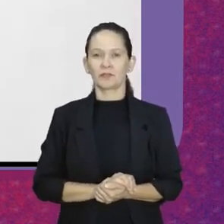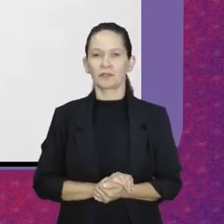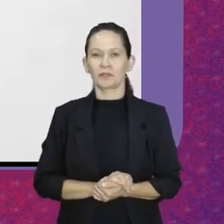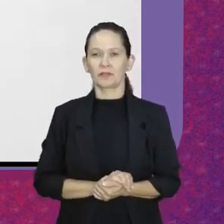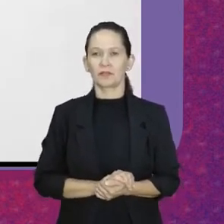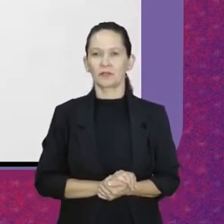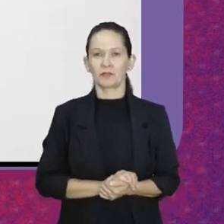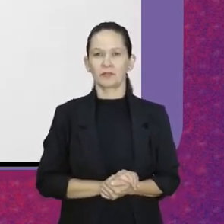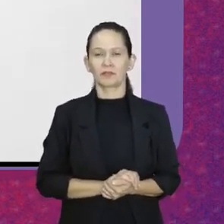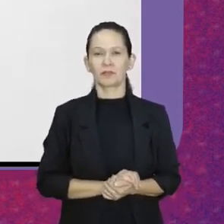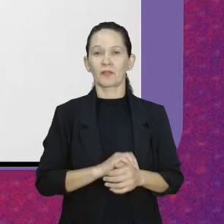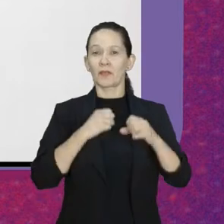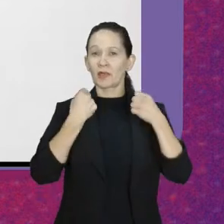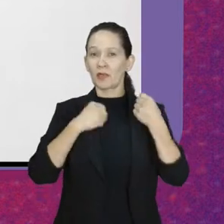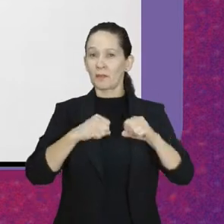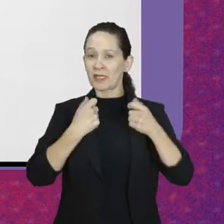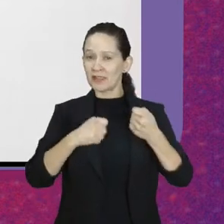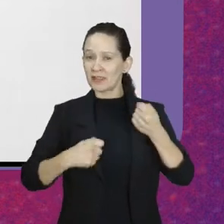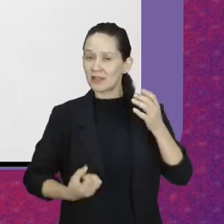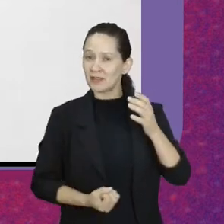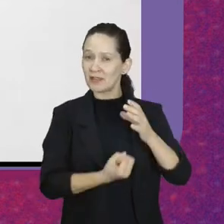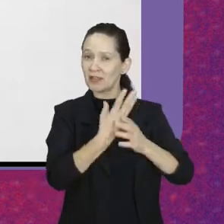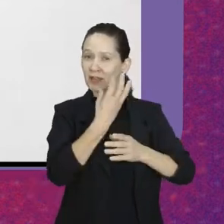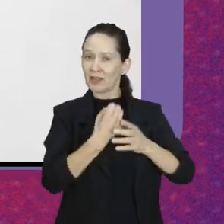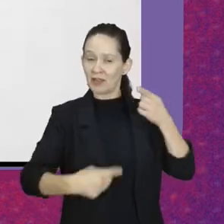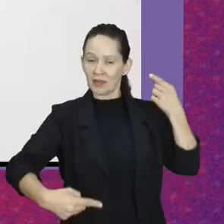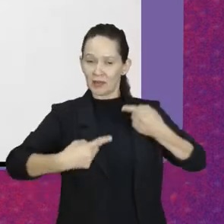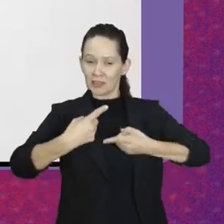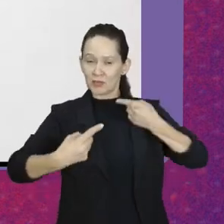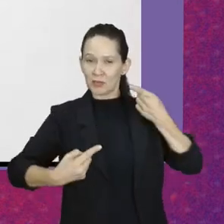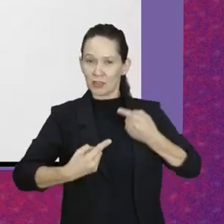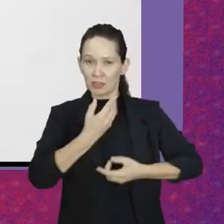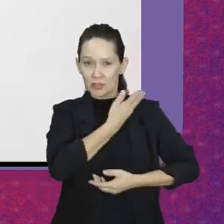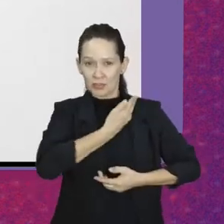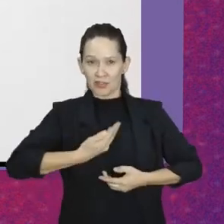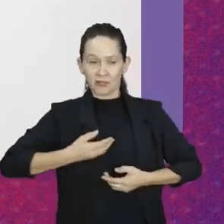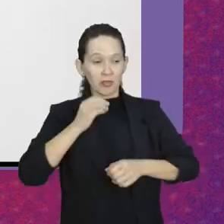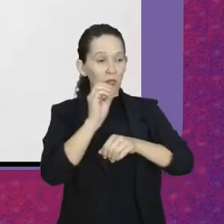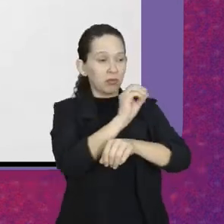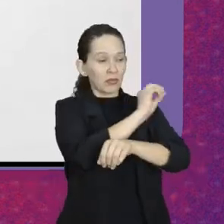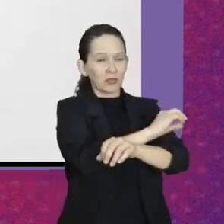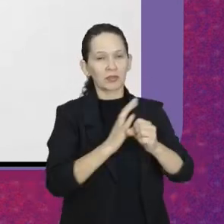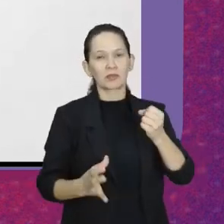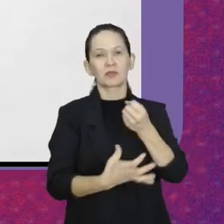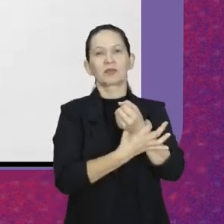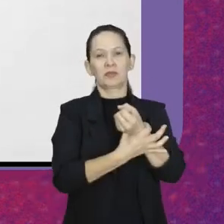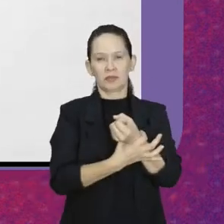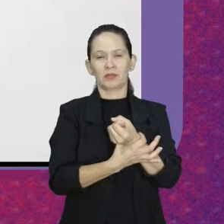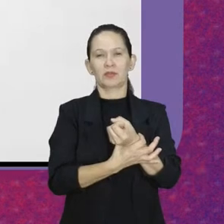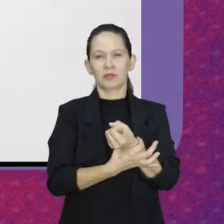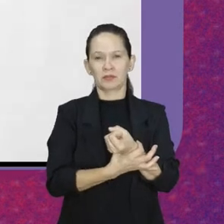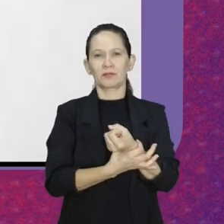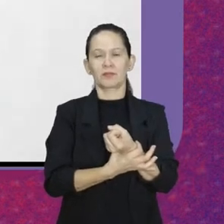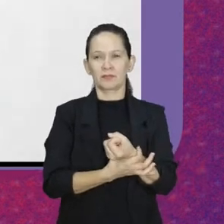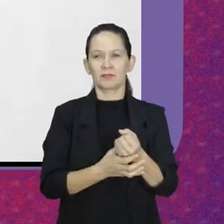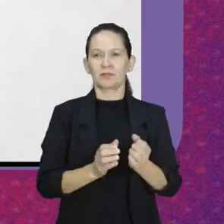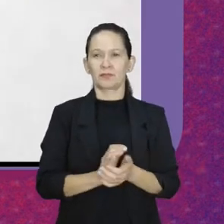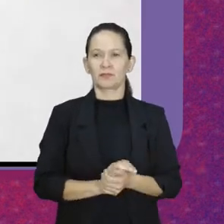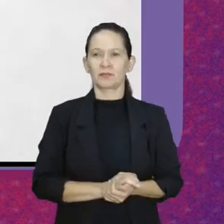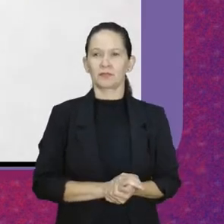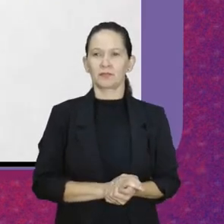você tenha esses cuidados garantidos, né? Então, toda uma política